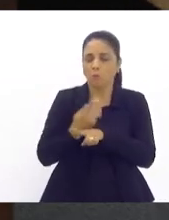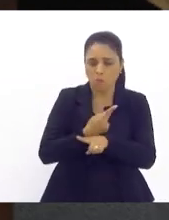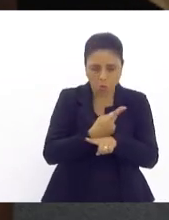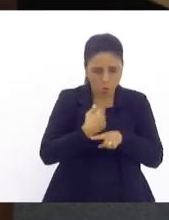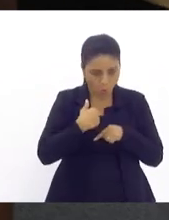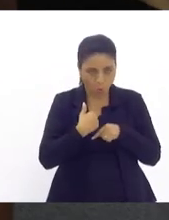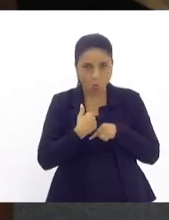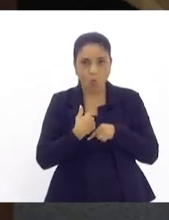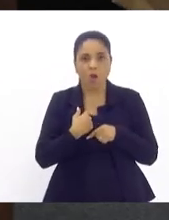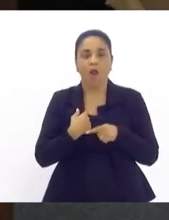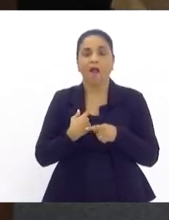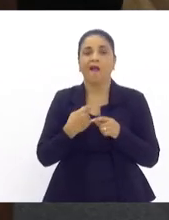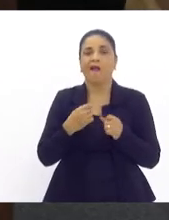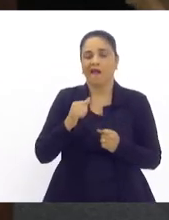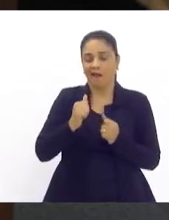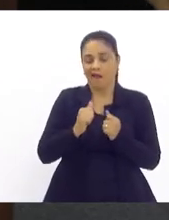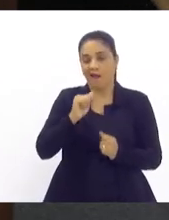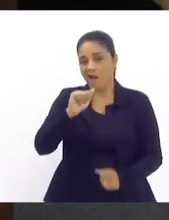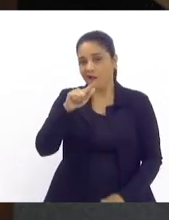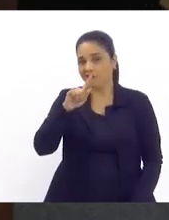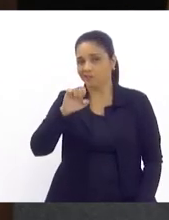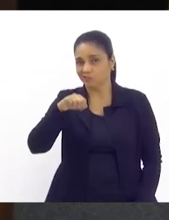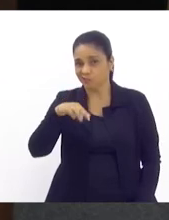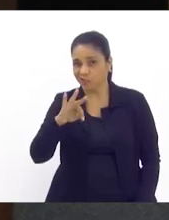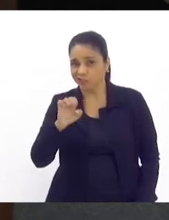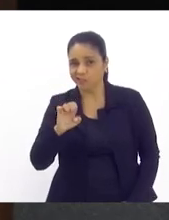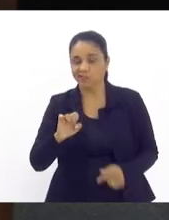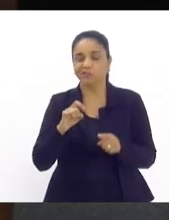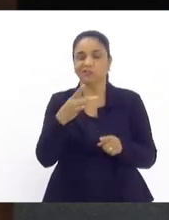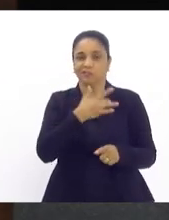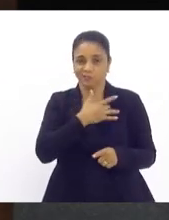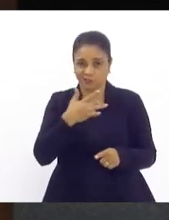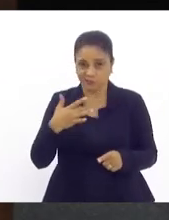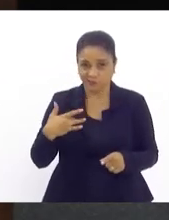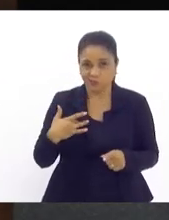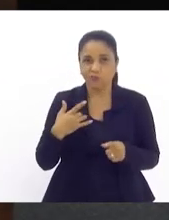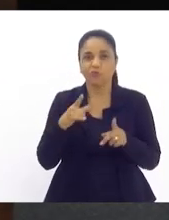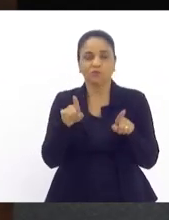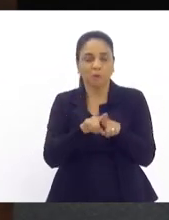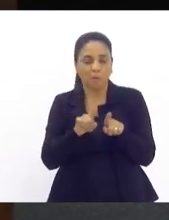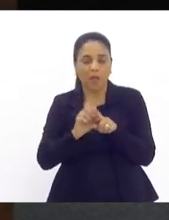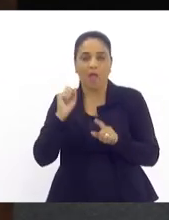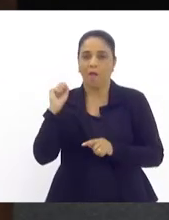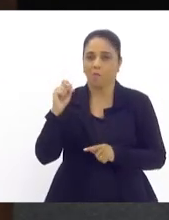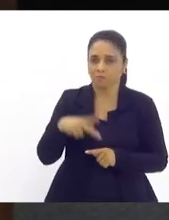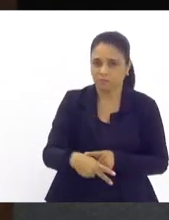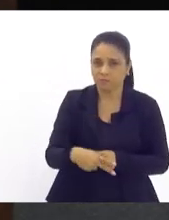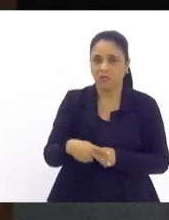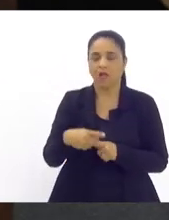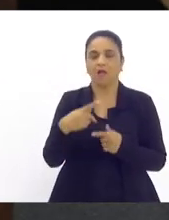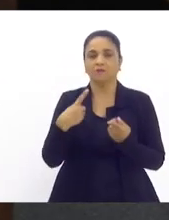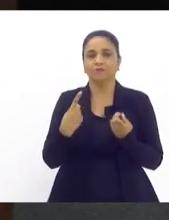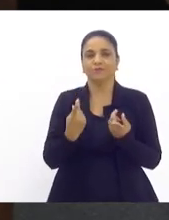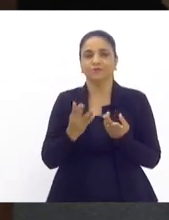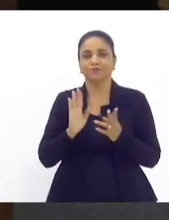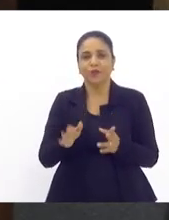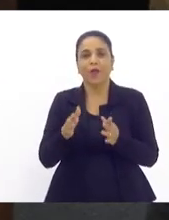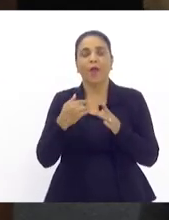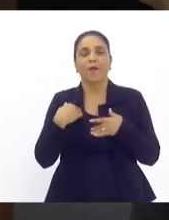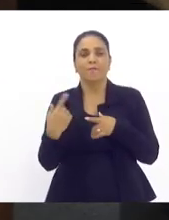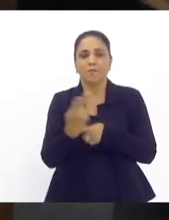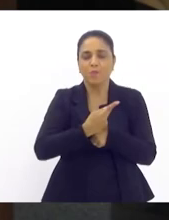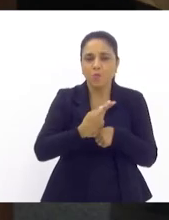pública que tem a ver com a questão dos agentes aposentados ou veteranos. Então, pedi a Vossa